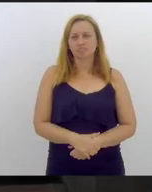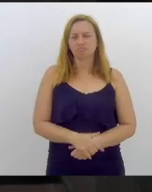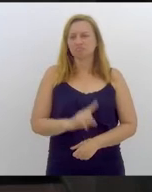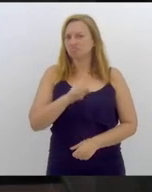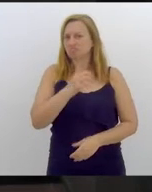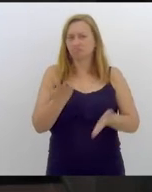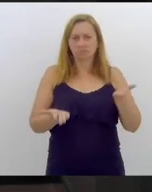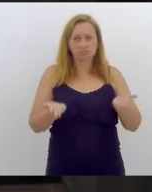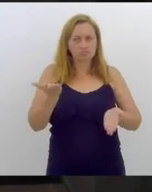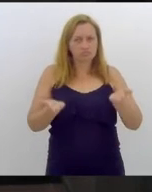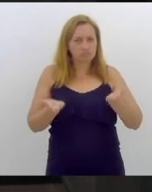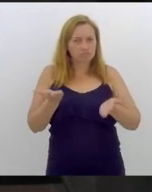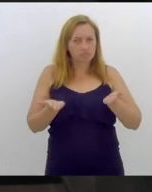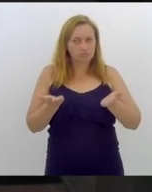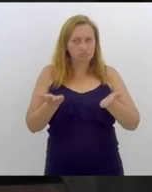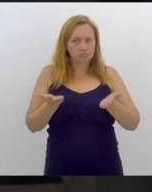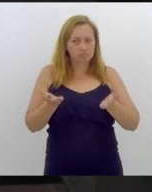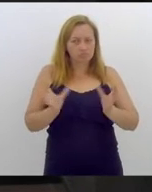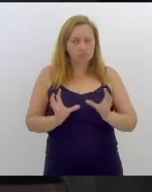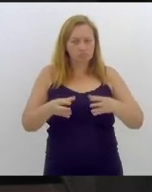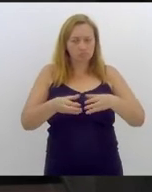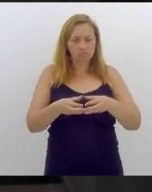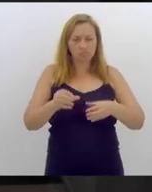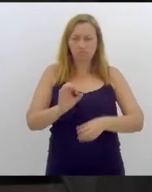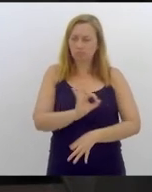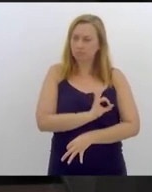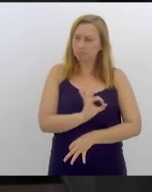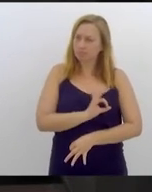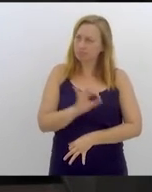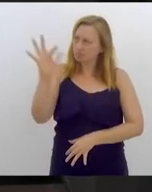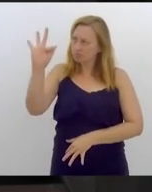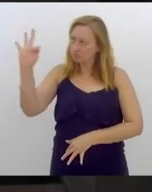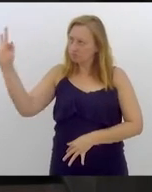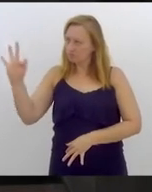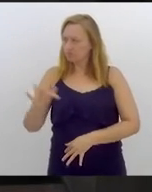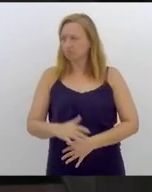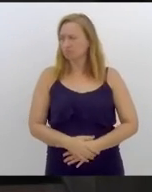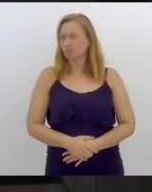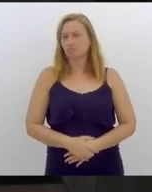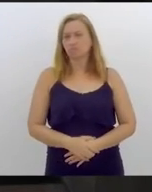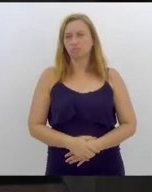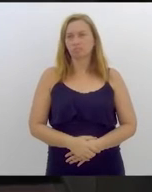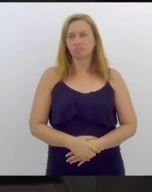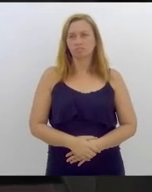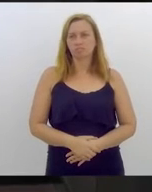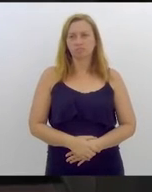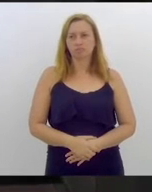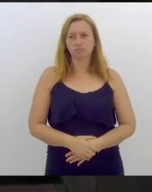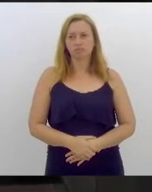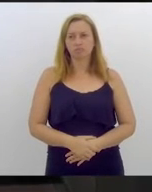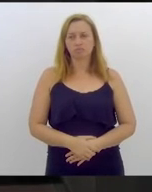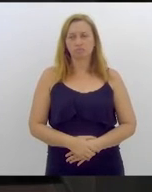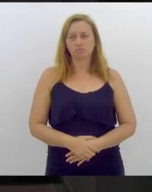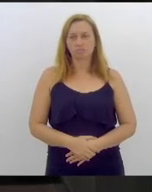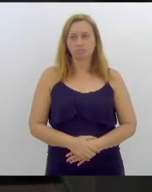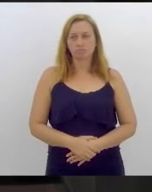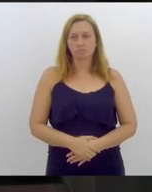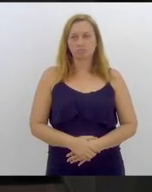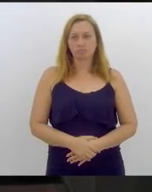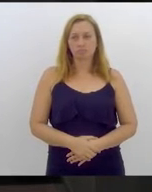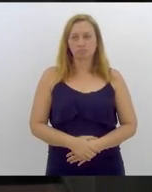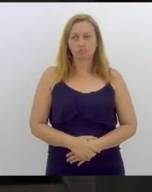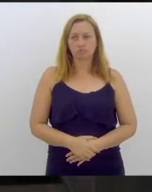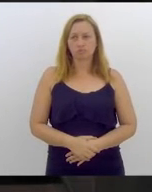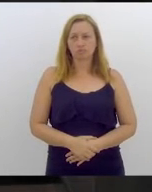equilíbrio dessa equipe da Polícia Federal o sinistro poderia ter